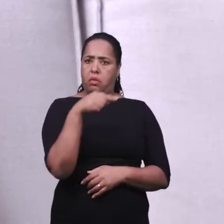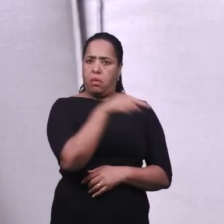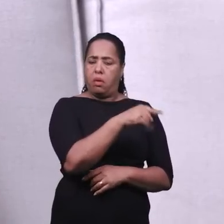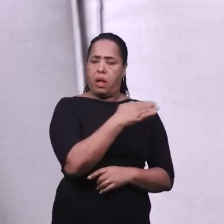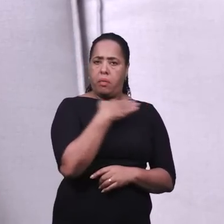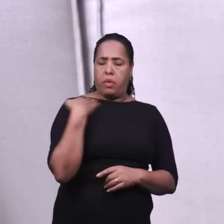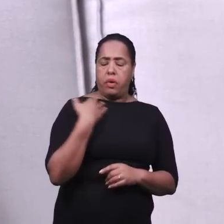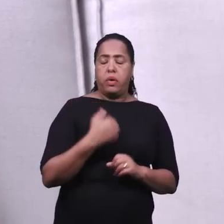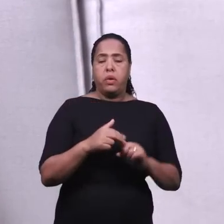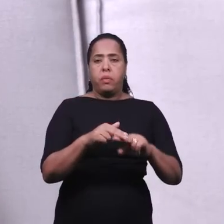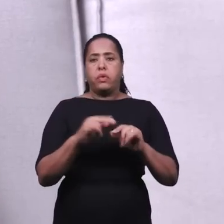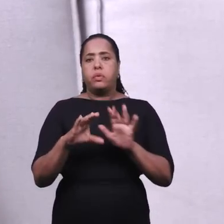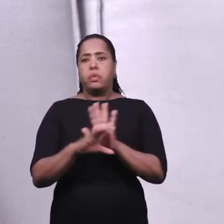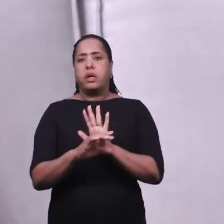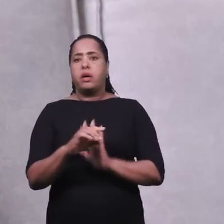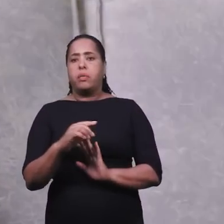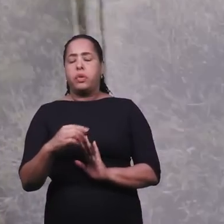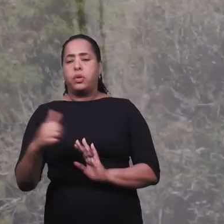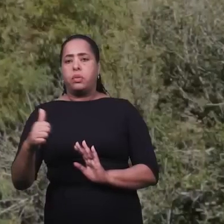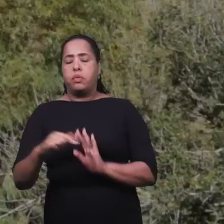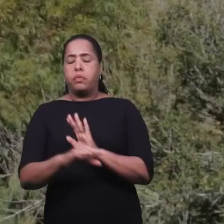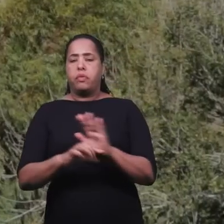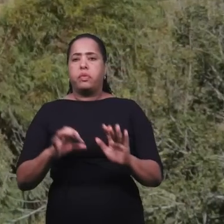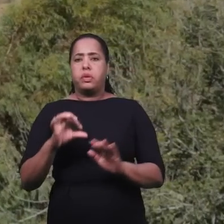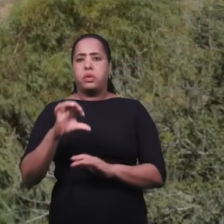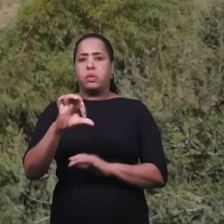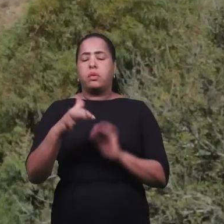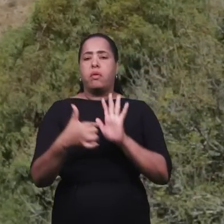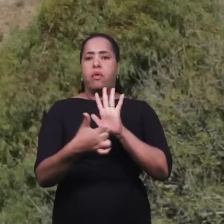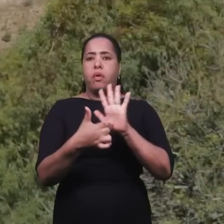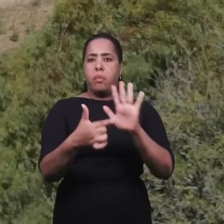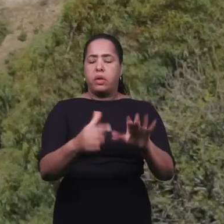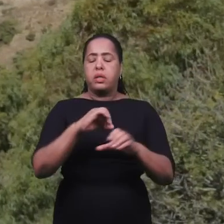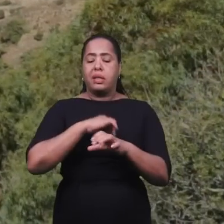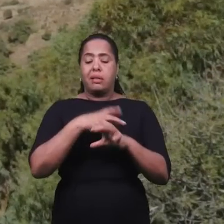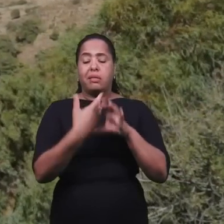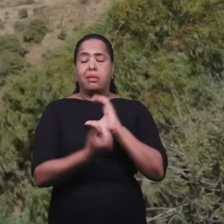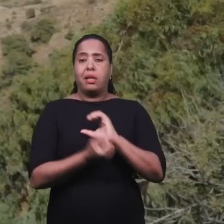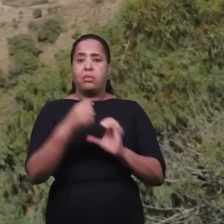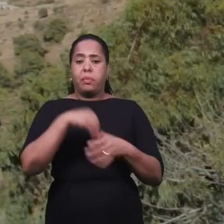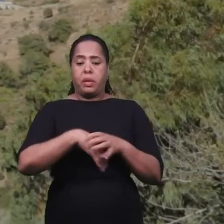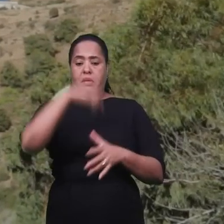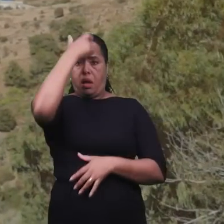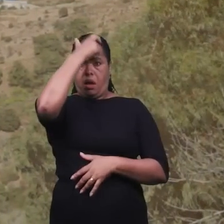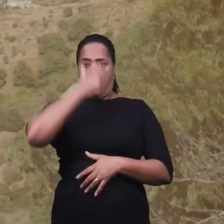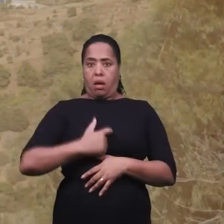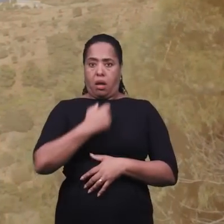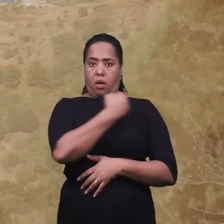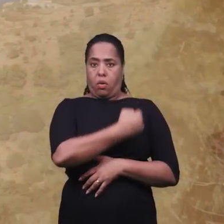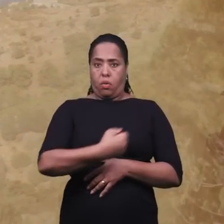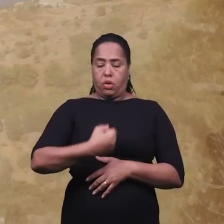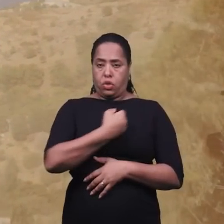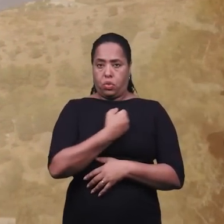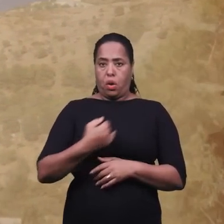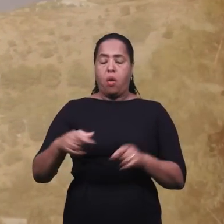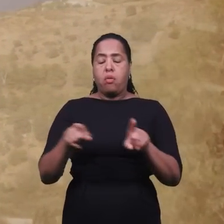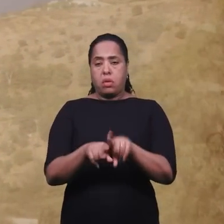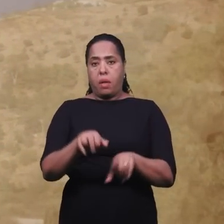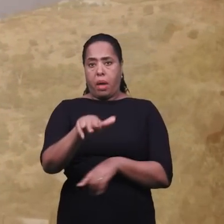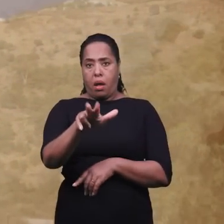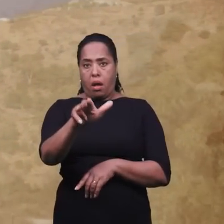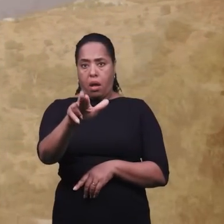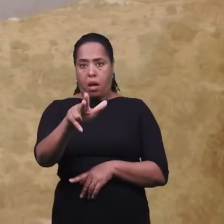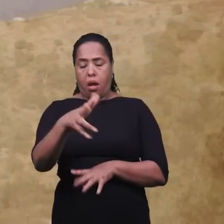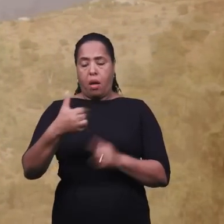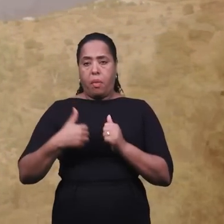é que no capítulo 1, verso 9, ele falando dele próprio, ele diz exatamente esse aspecto, quando ele diz assim: eu, João, né, que